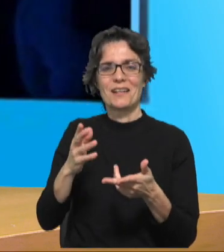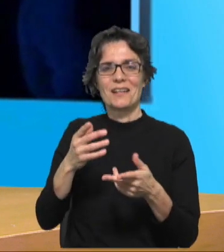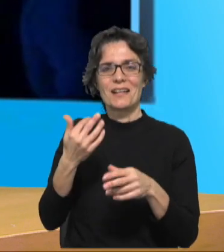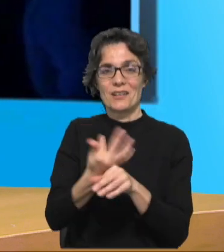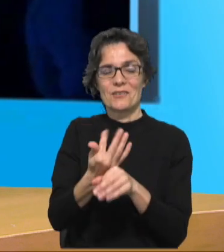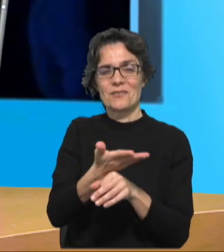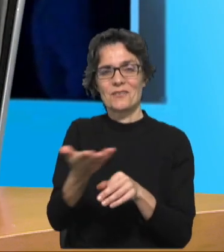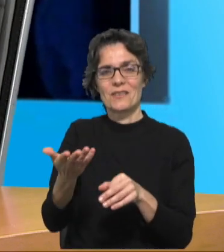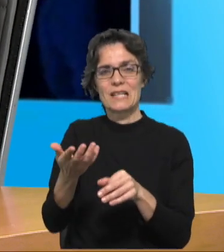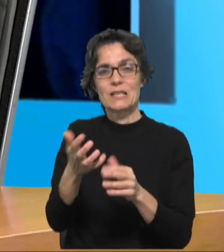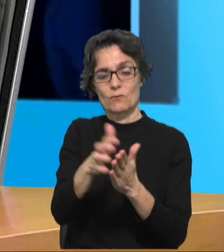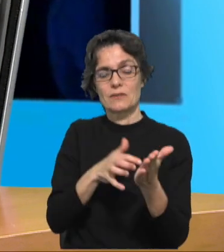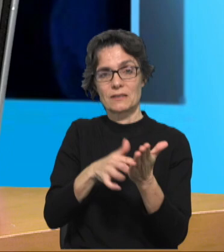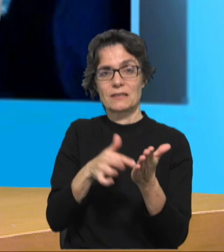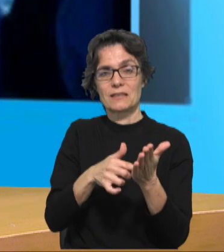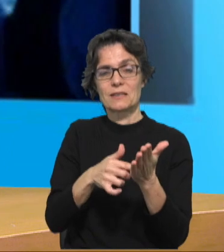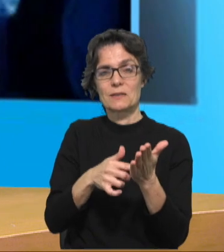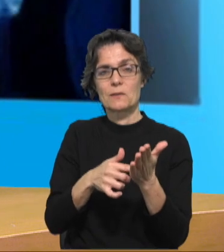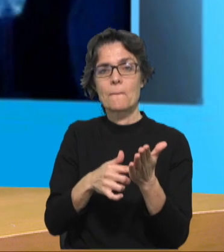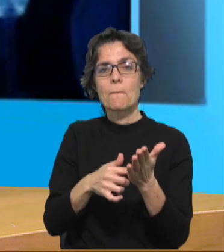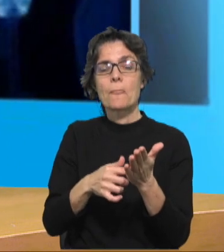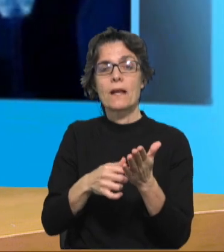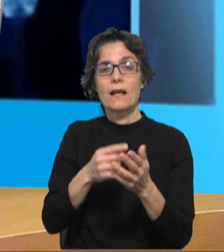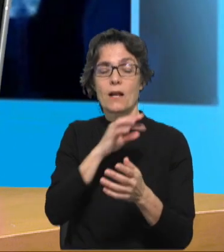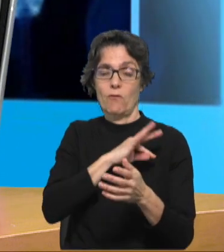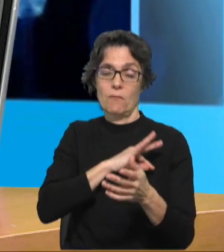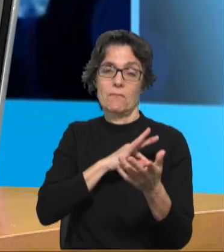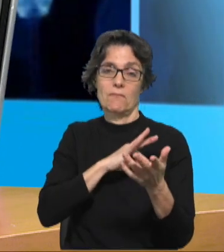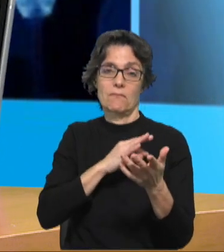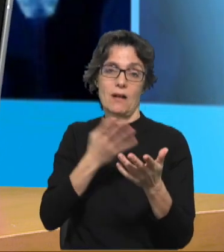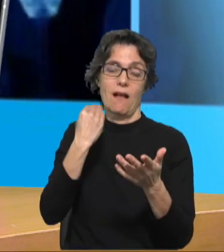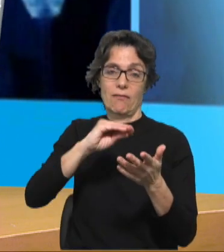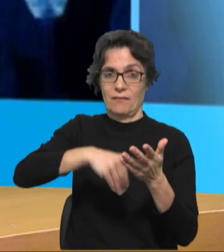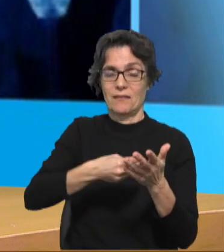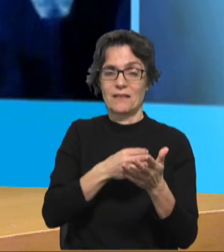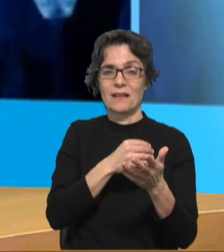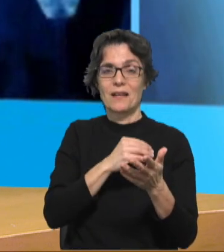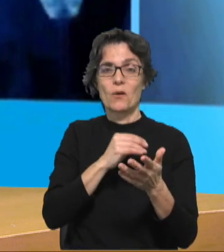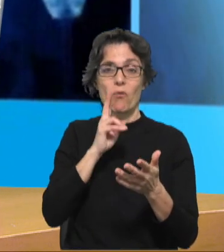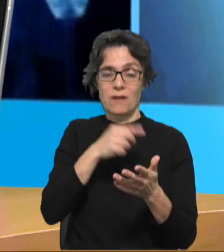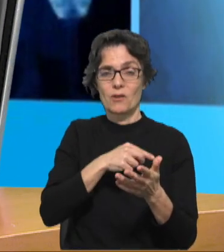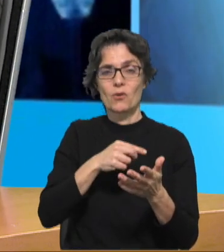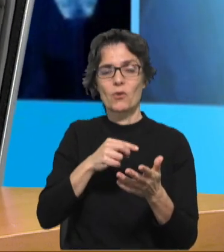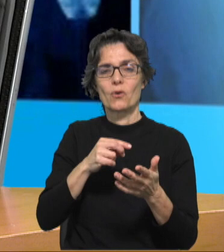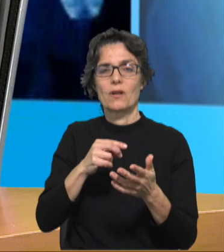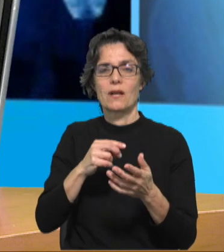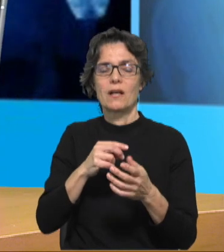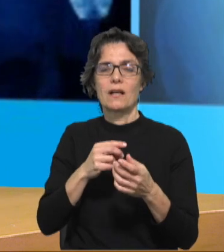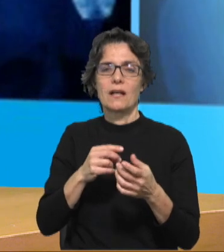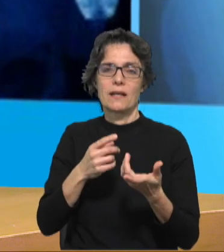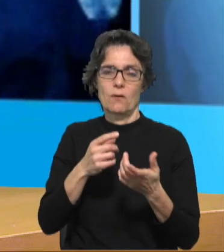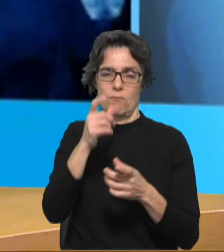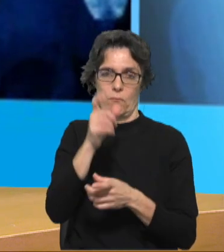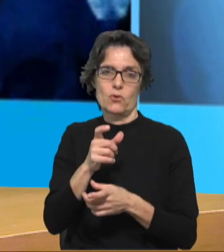assinado, seria o assessor diretor, que era um leigo, curiosamente, mas ao contexto da época era compreensível, né? Porque estávamos na